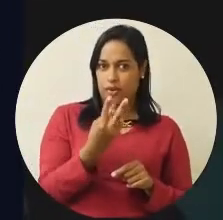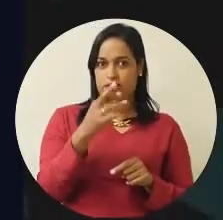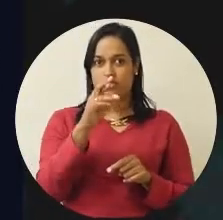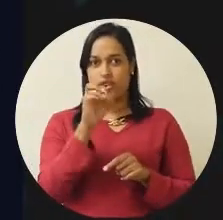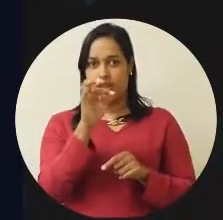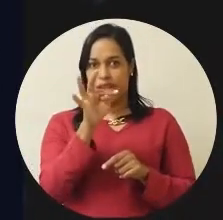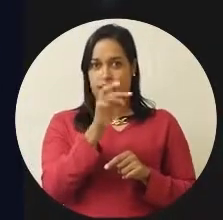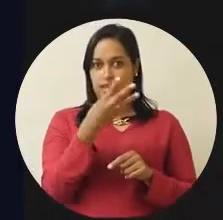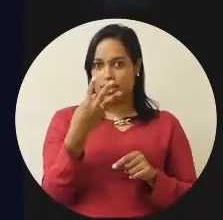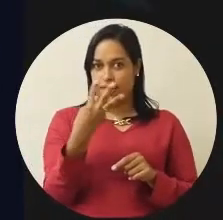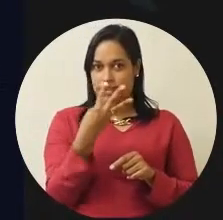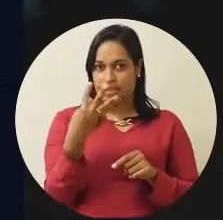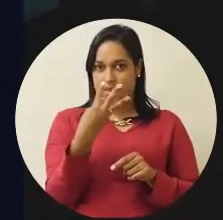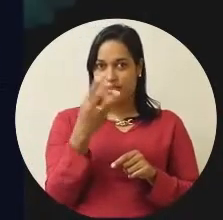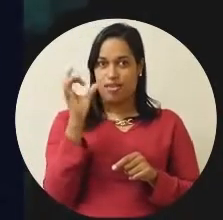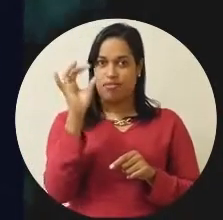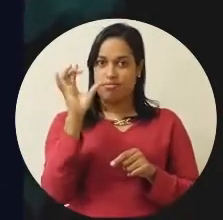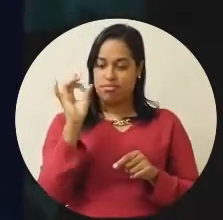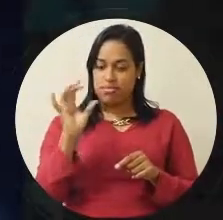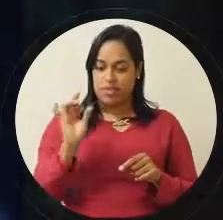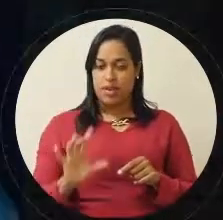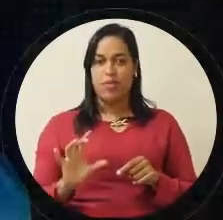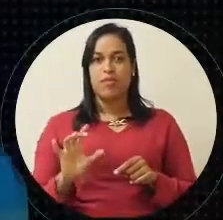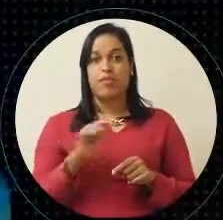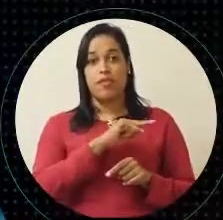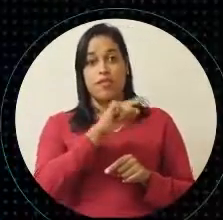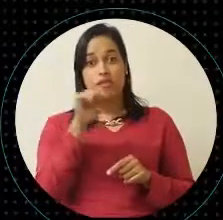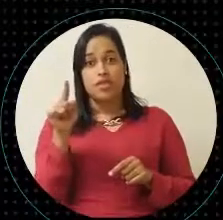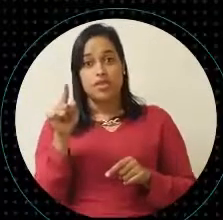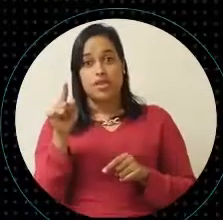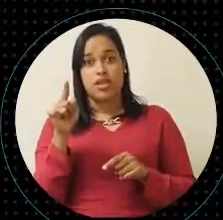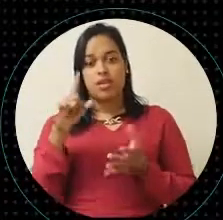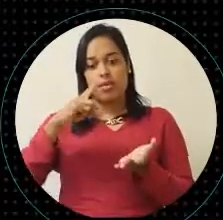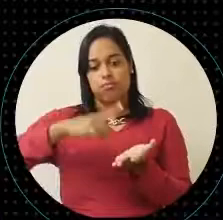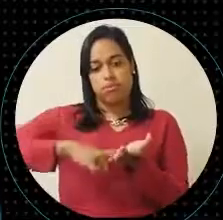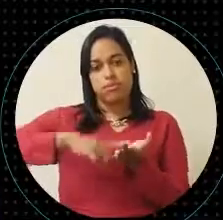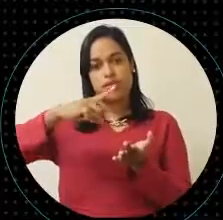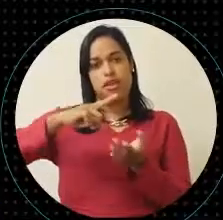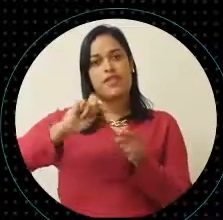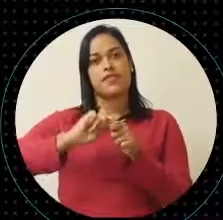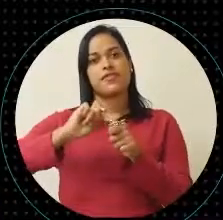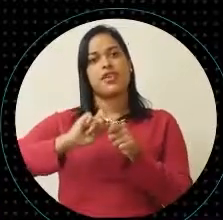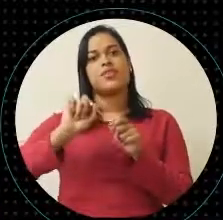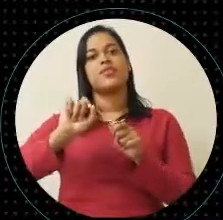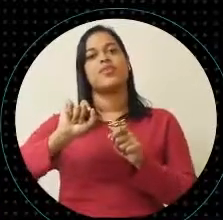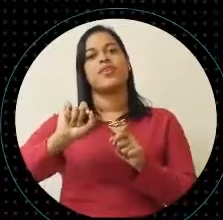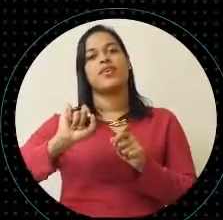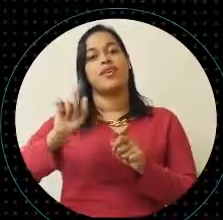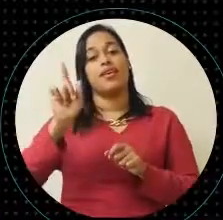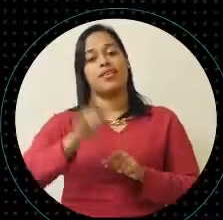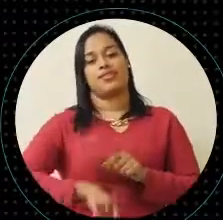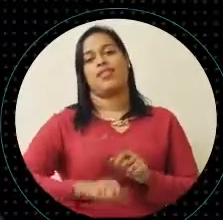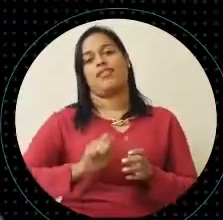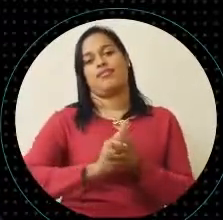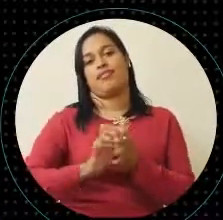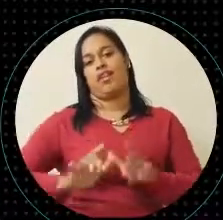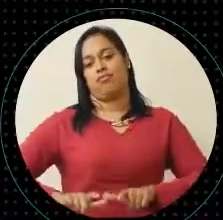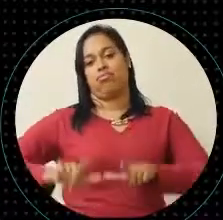coloca o evento de clique em cada um deles. Então você, na hora que clica, faz o efeito daquele